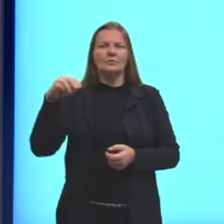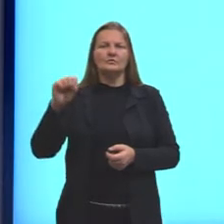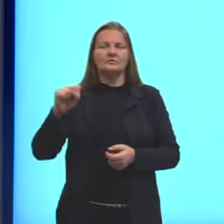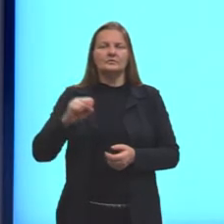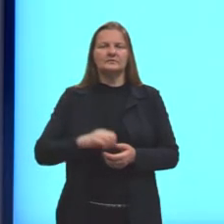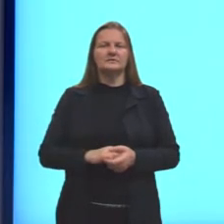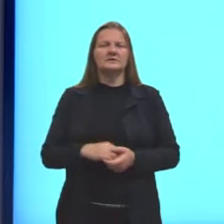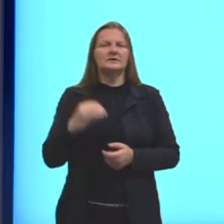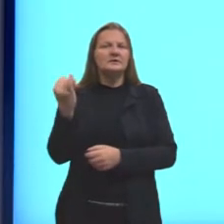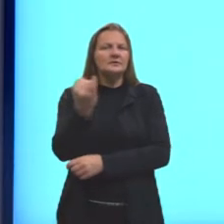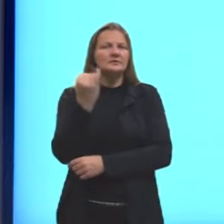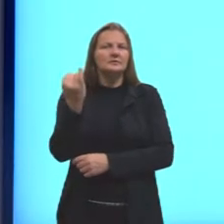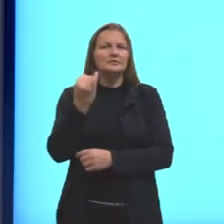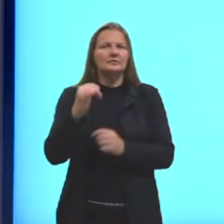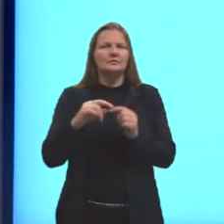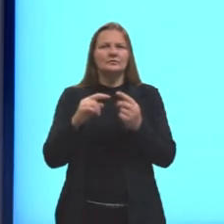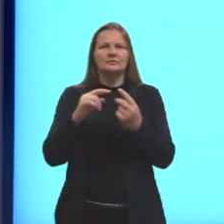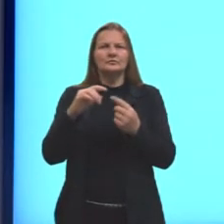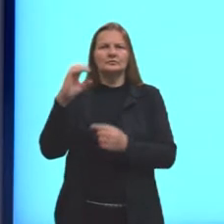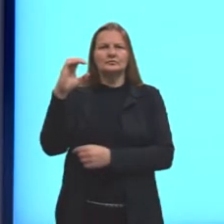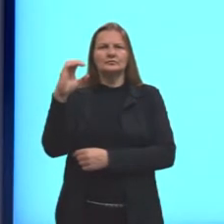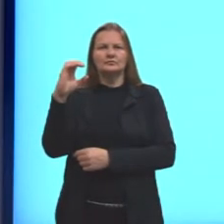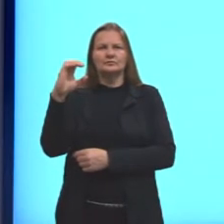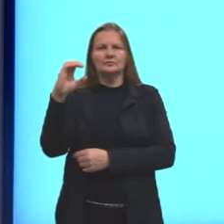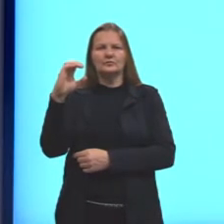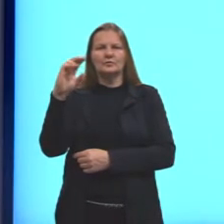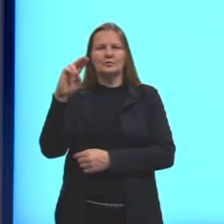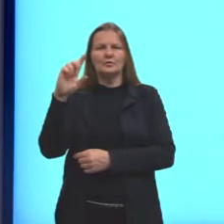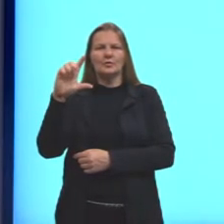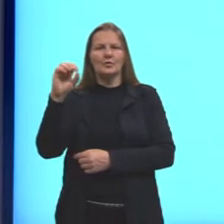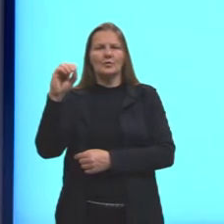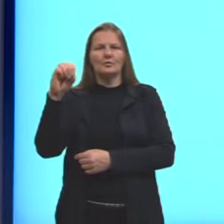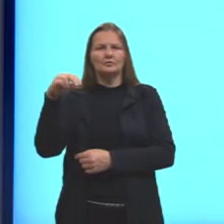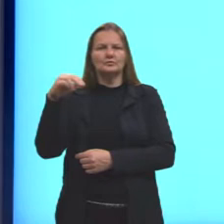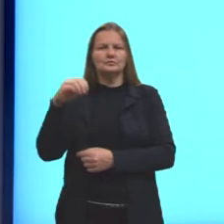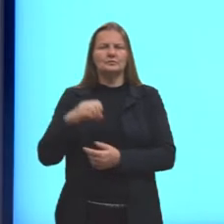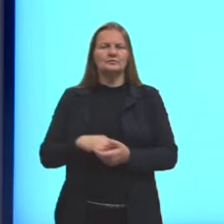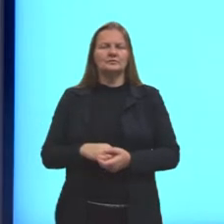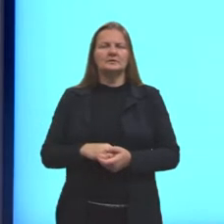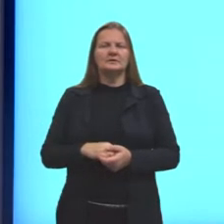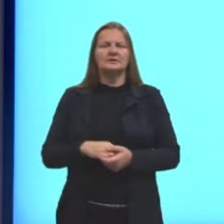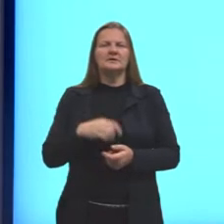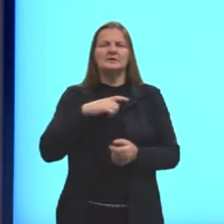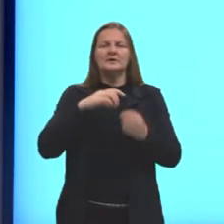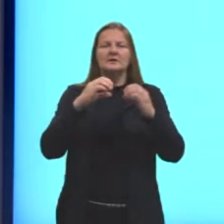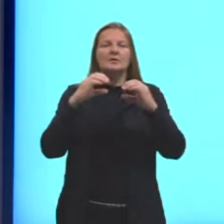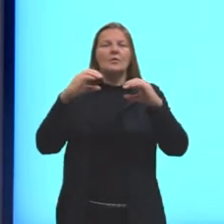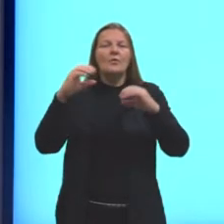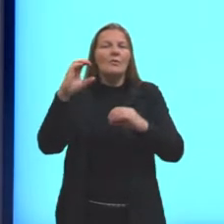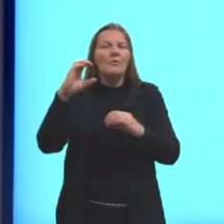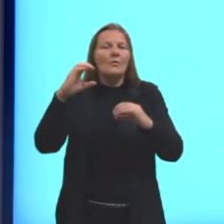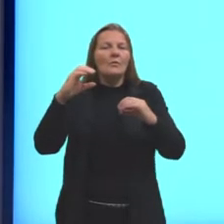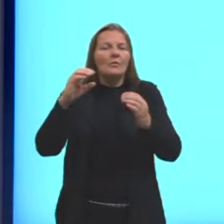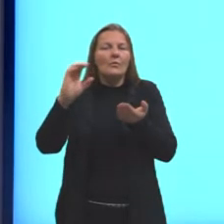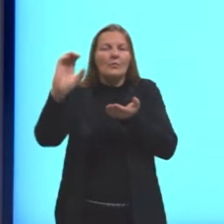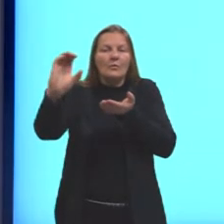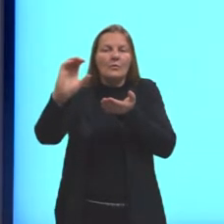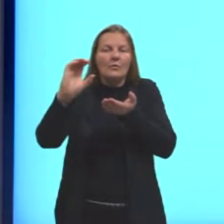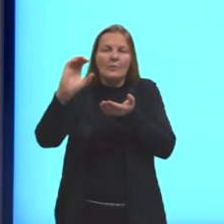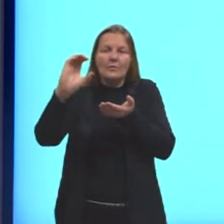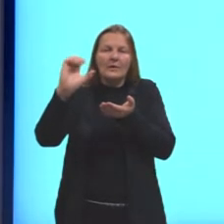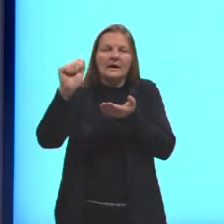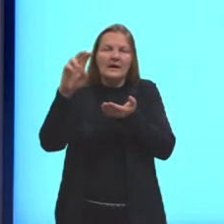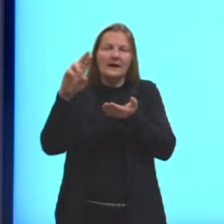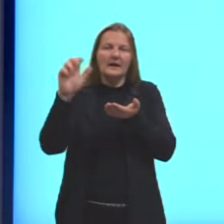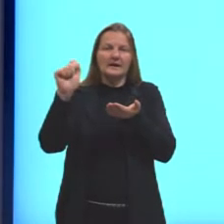importante a gente tá falando de Colombo que é a unidade de medida de carga elétrica Tá como